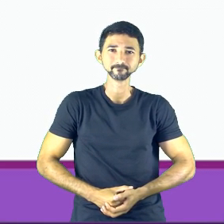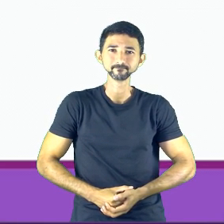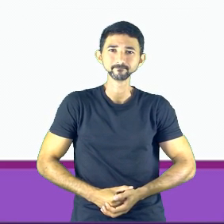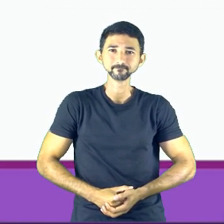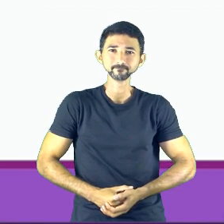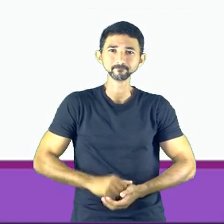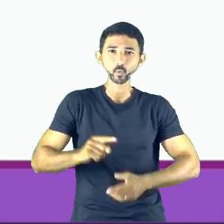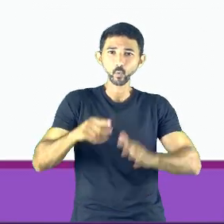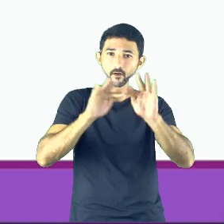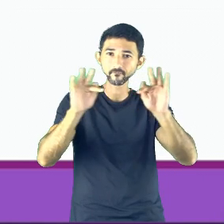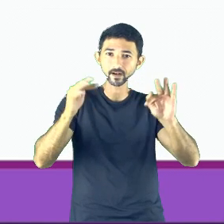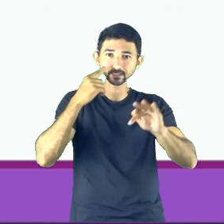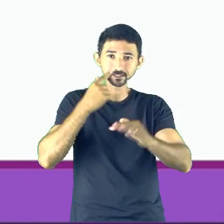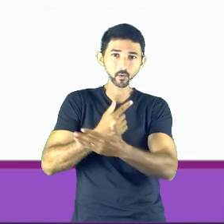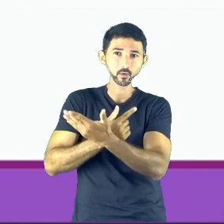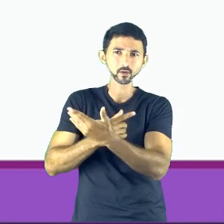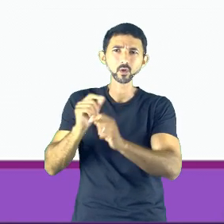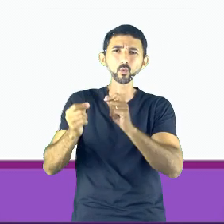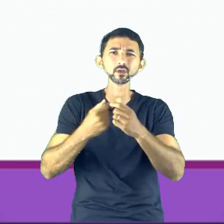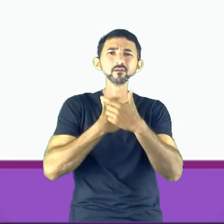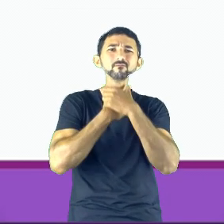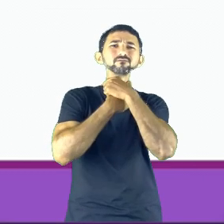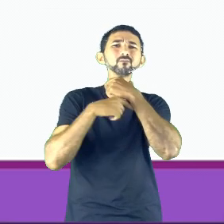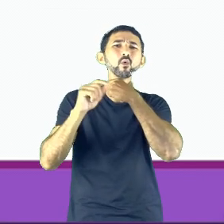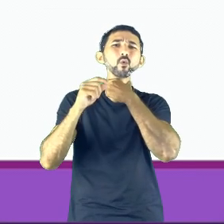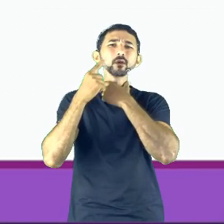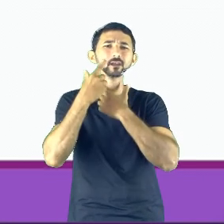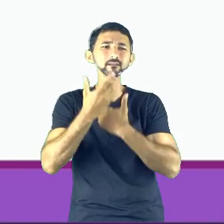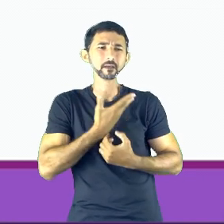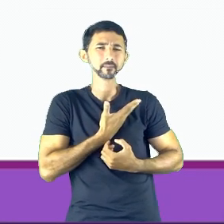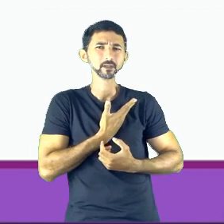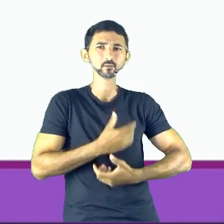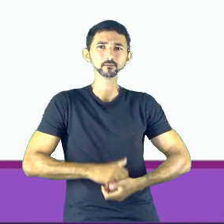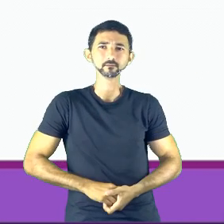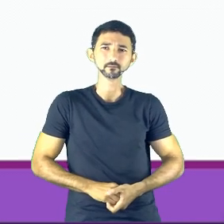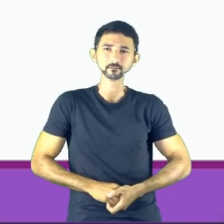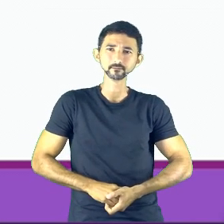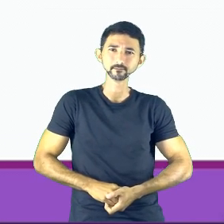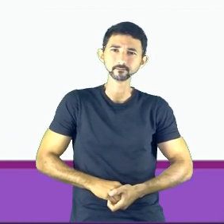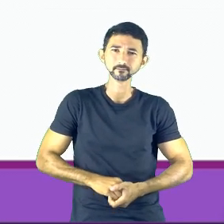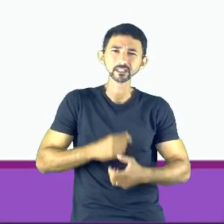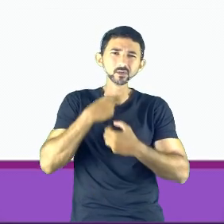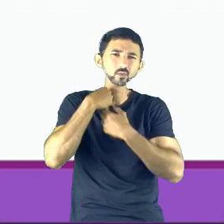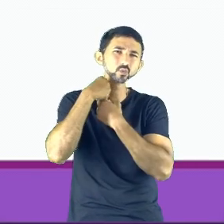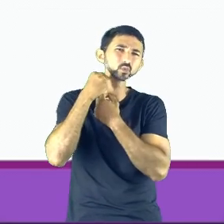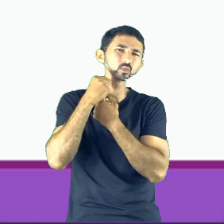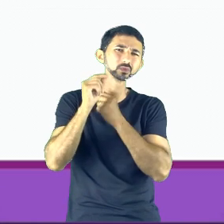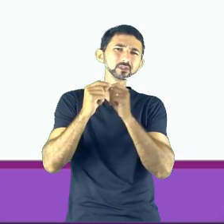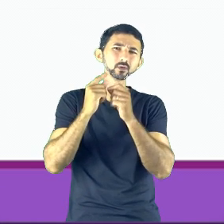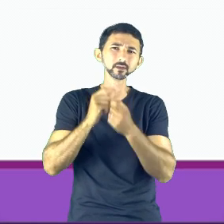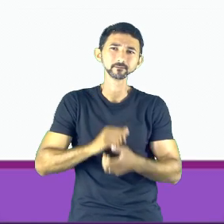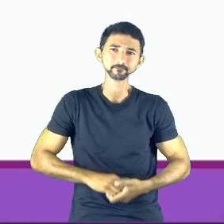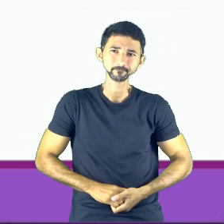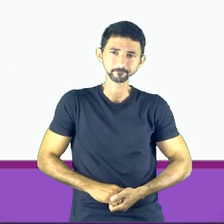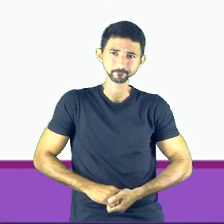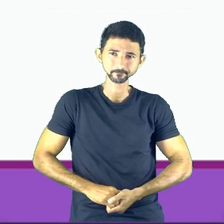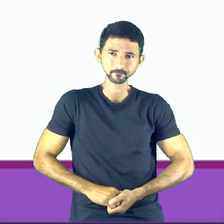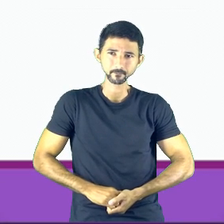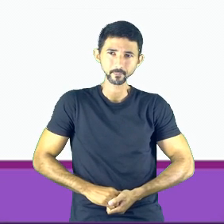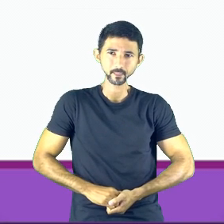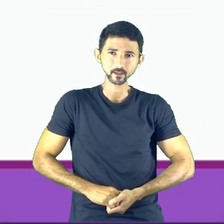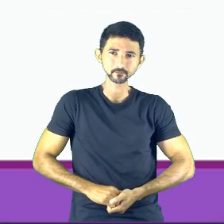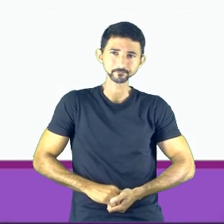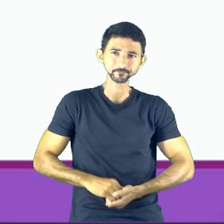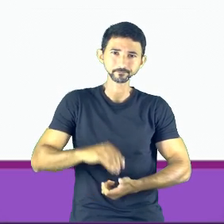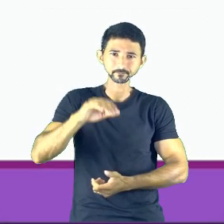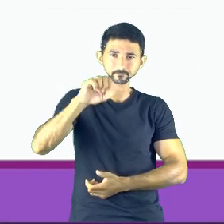continuar a análise. Próximo trecho. O que é isso no seu pescoço, amigo? Parece um pouco esfolado. Bom,